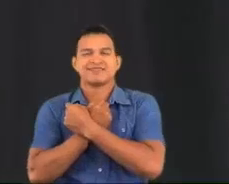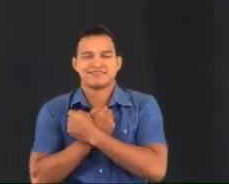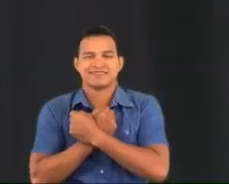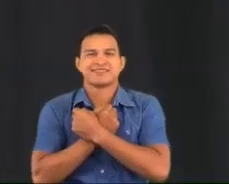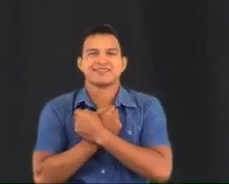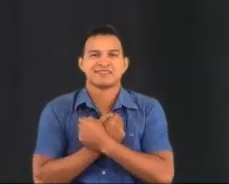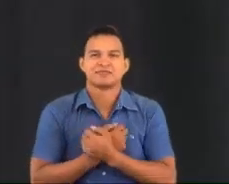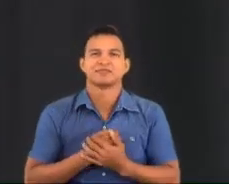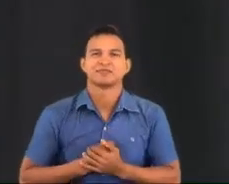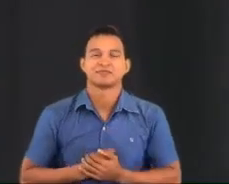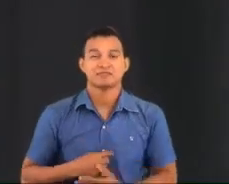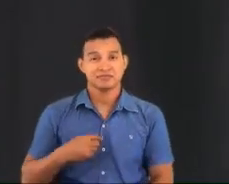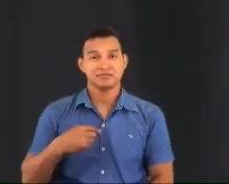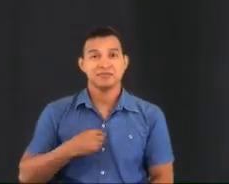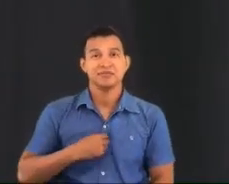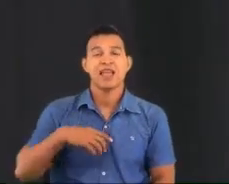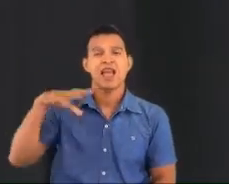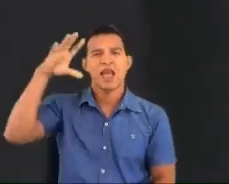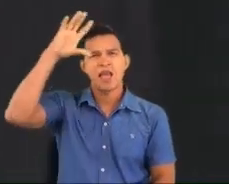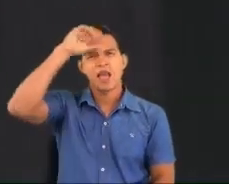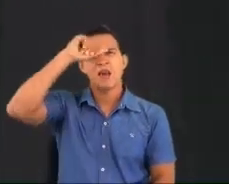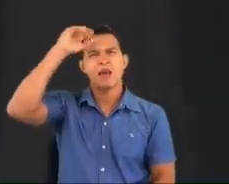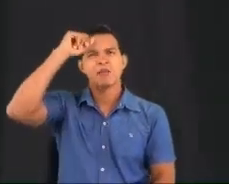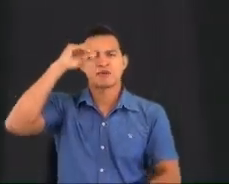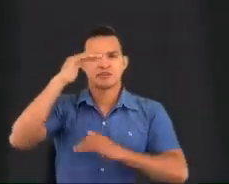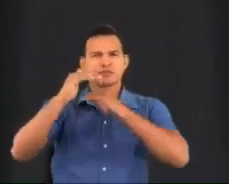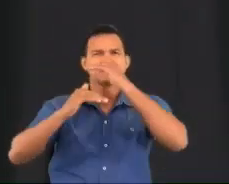atingiu. Eu aprendi a ganhar,